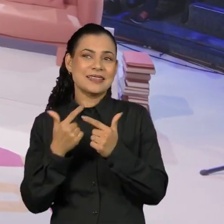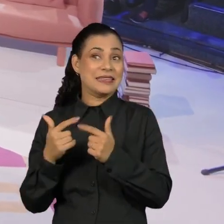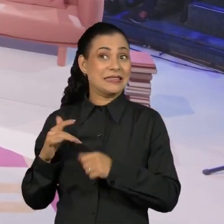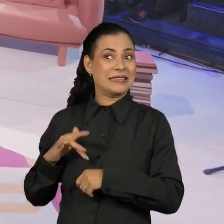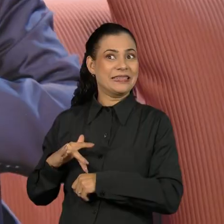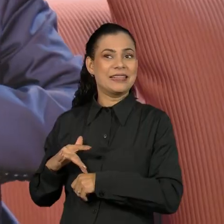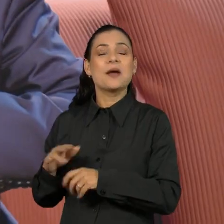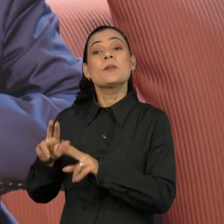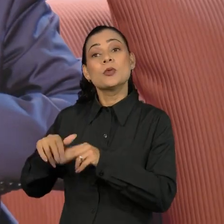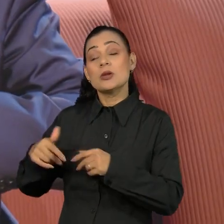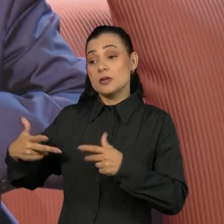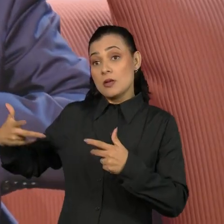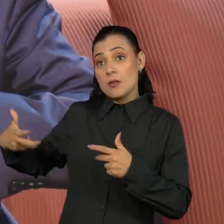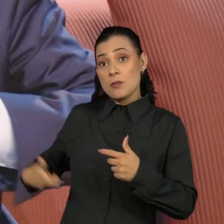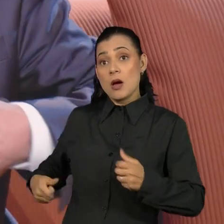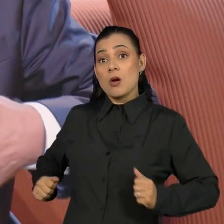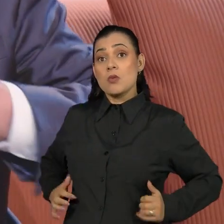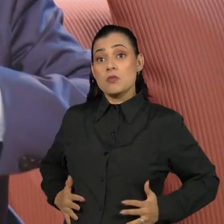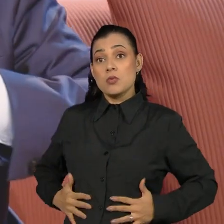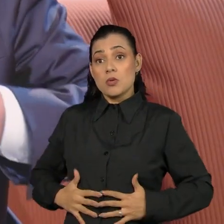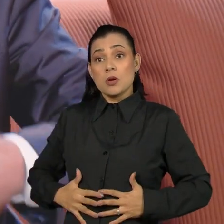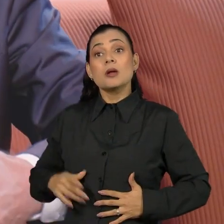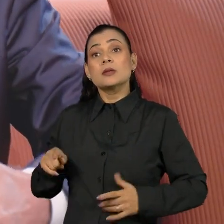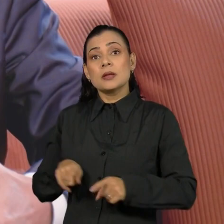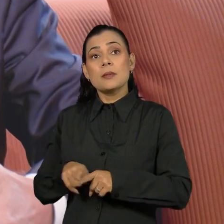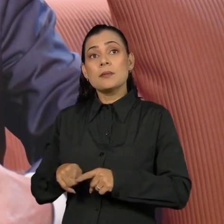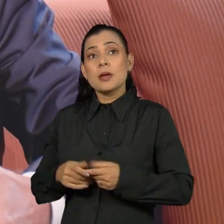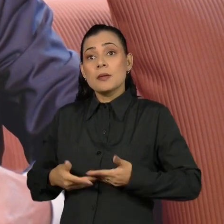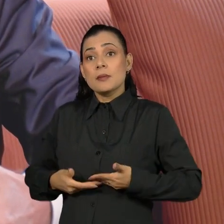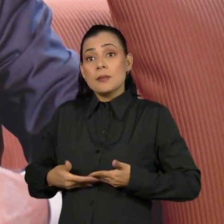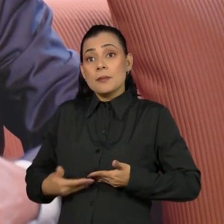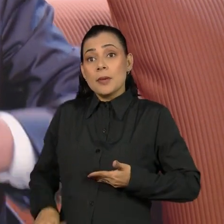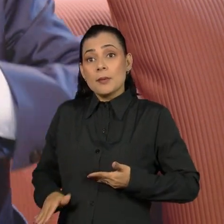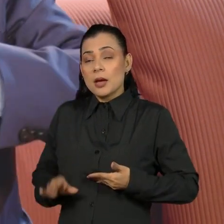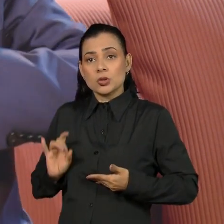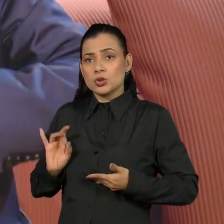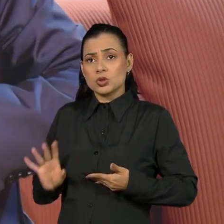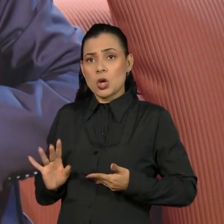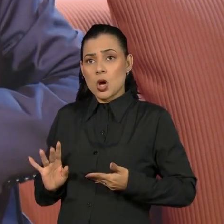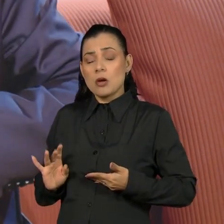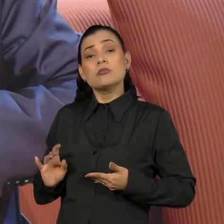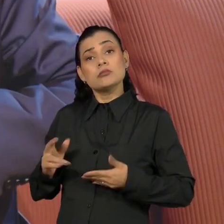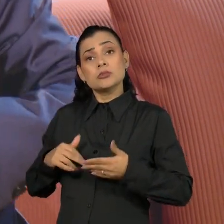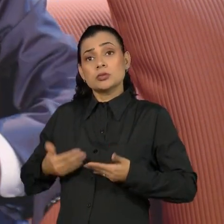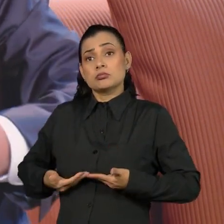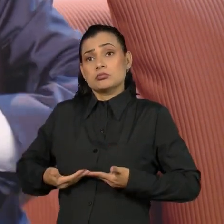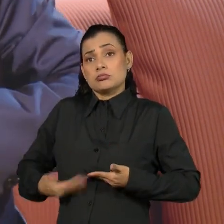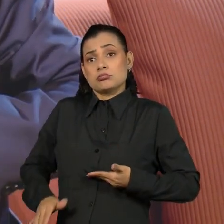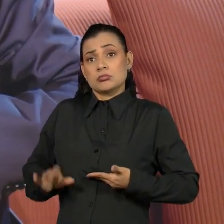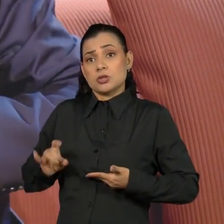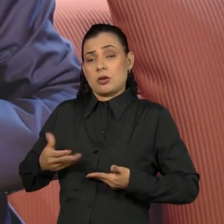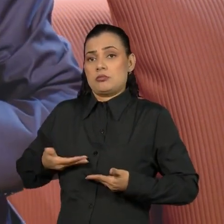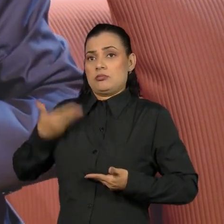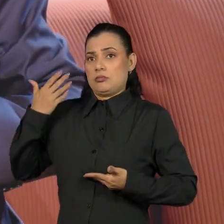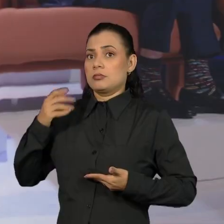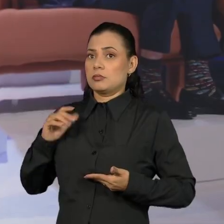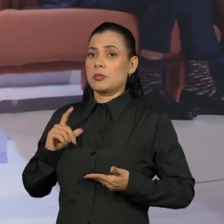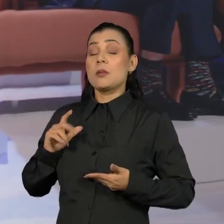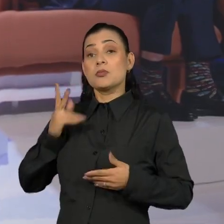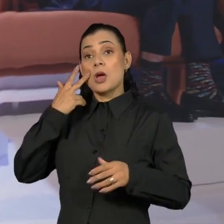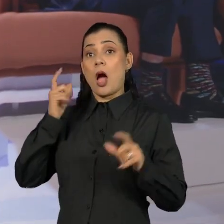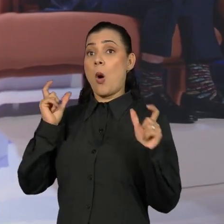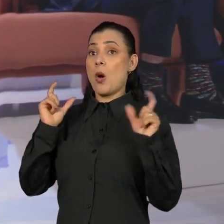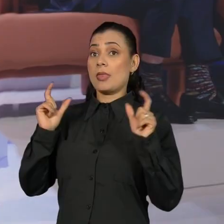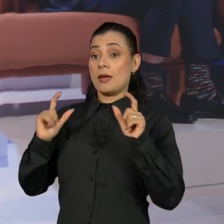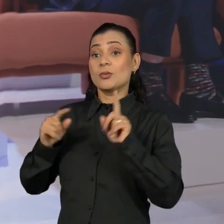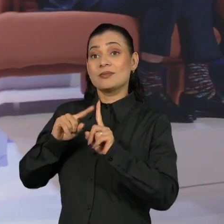E anestesia da cicatriz umbilical para baixo. Então, você fica anestesiado daqui para baixo. Então, você fica acordada